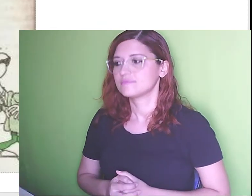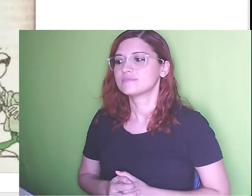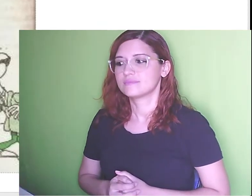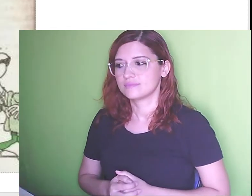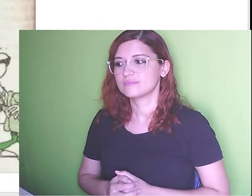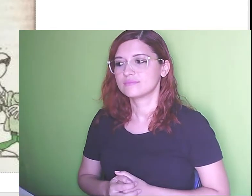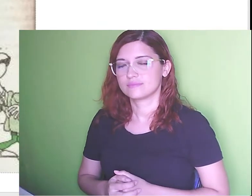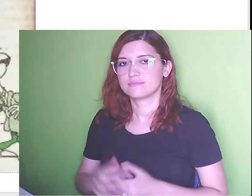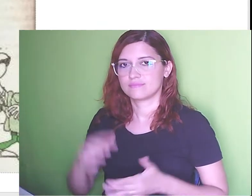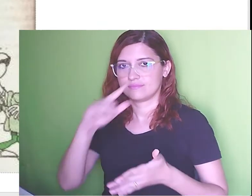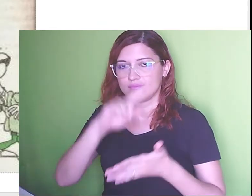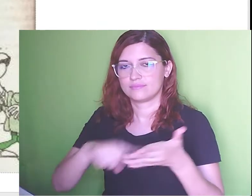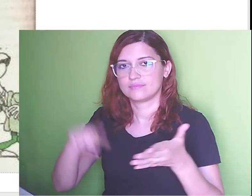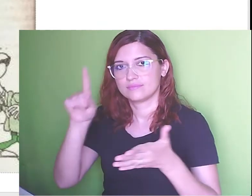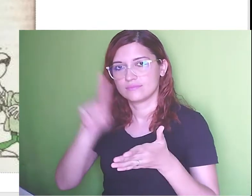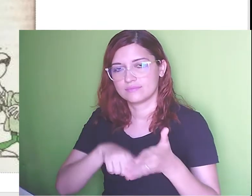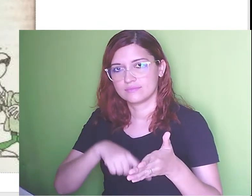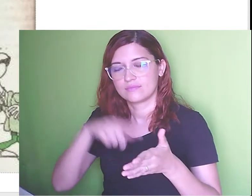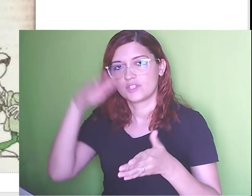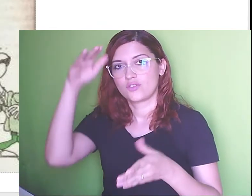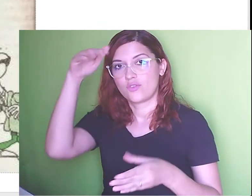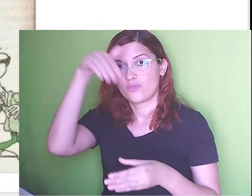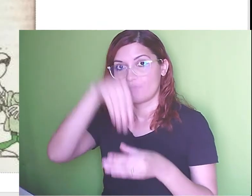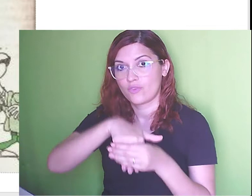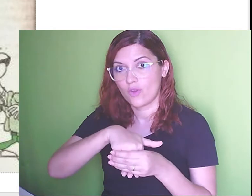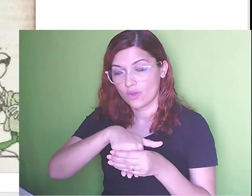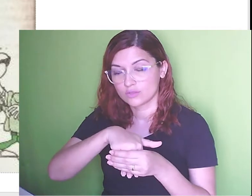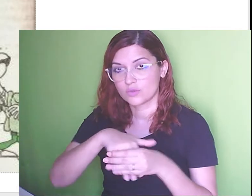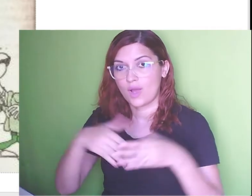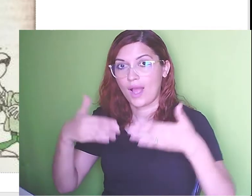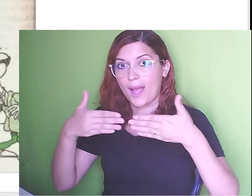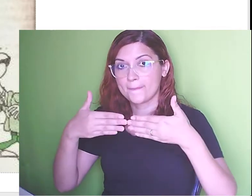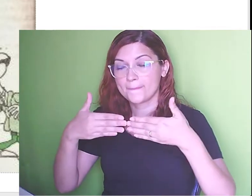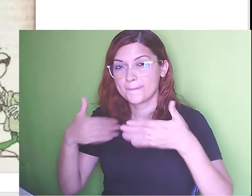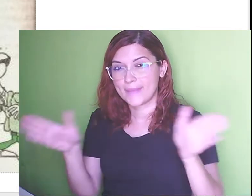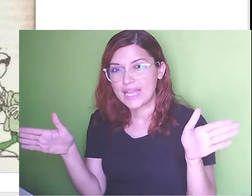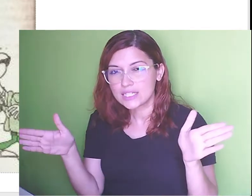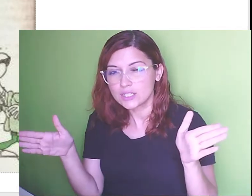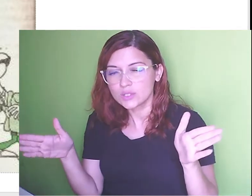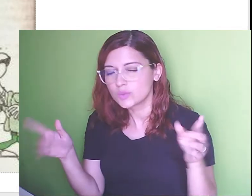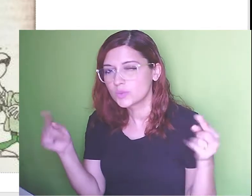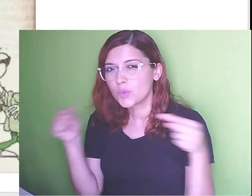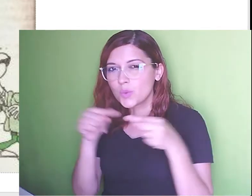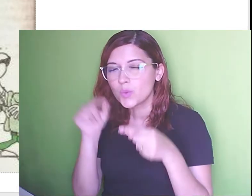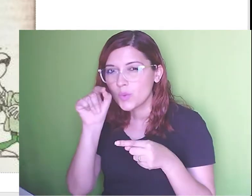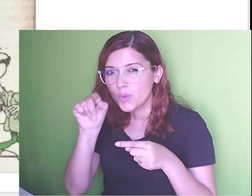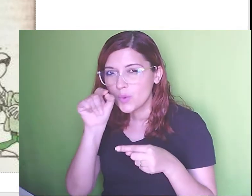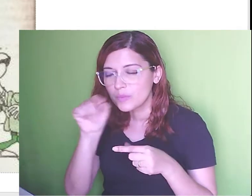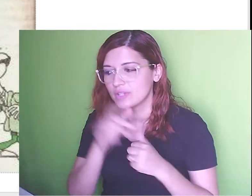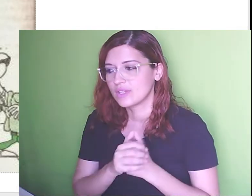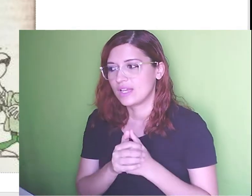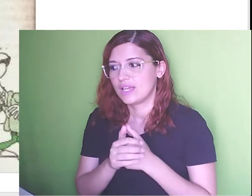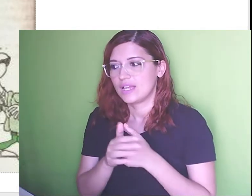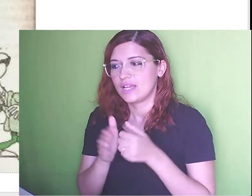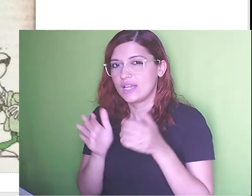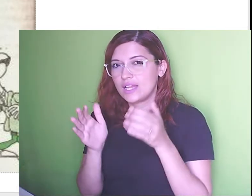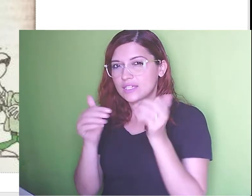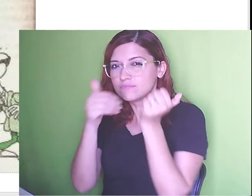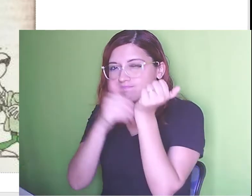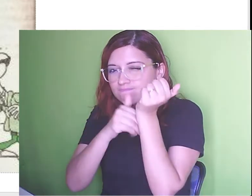ele também instituiu o voto aberto no governo dele. O que isso significa?